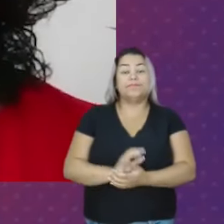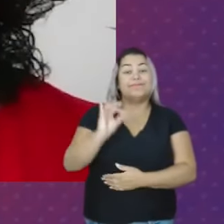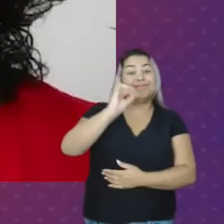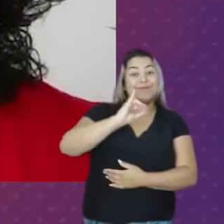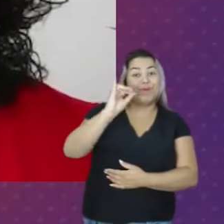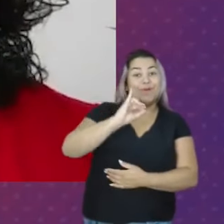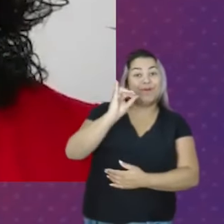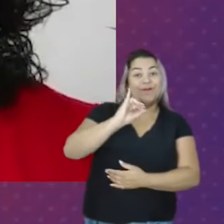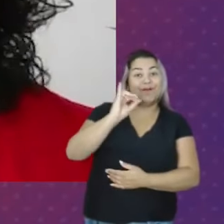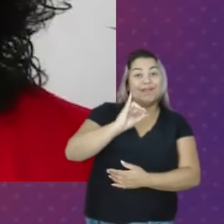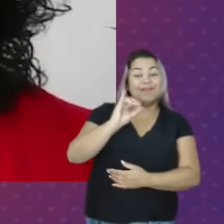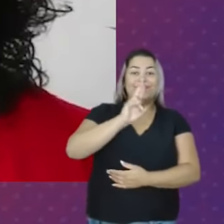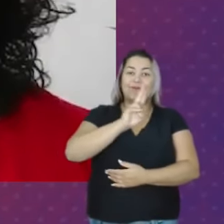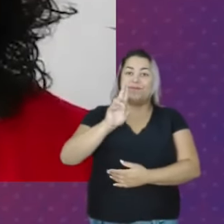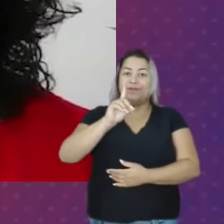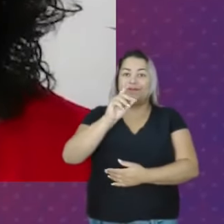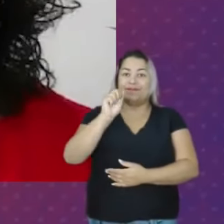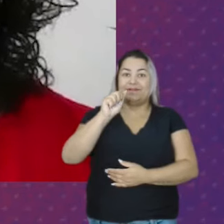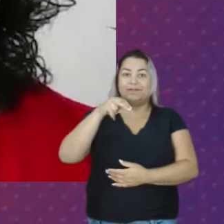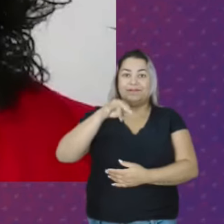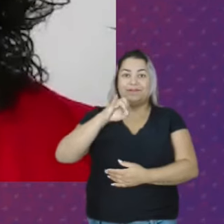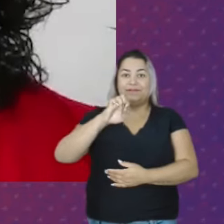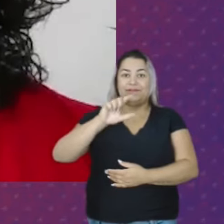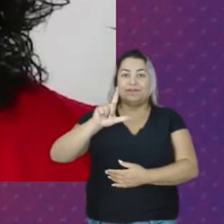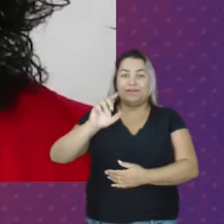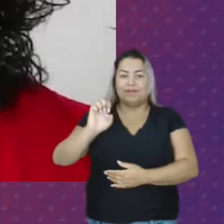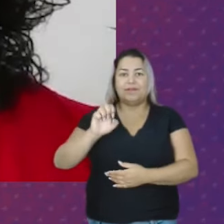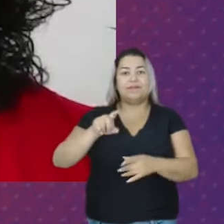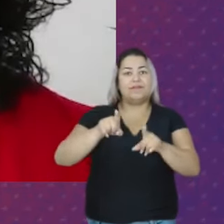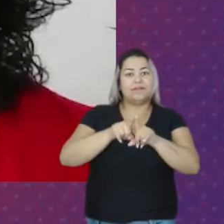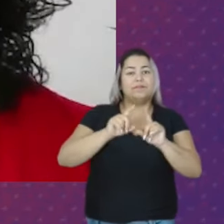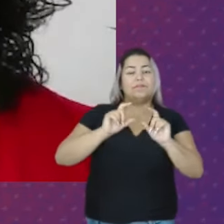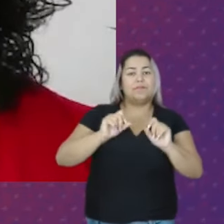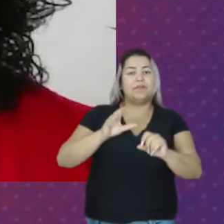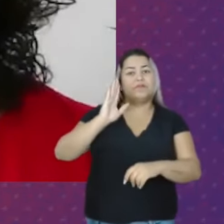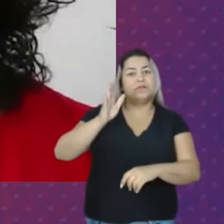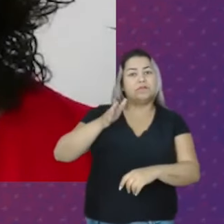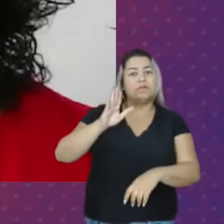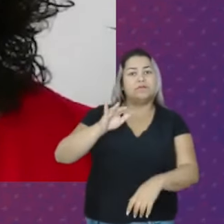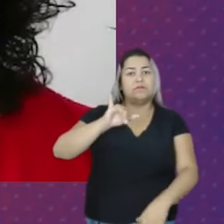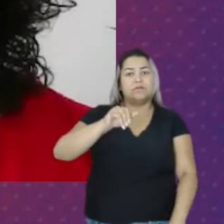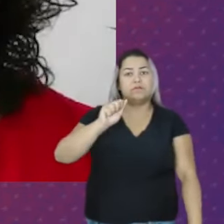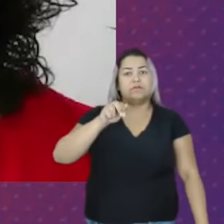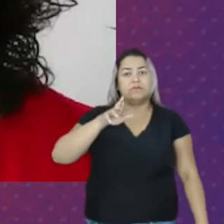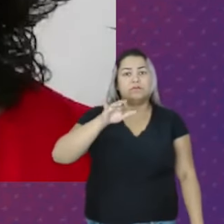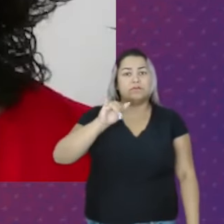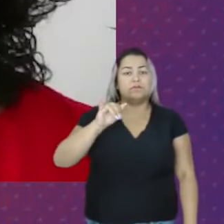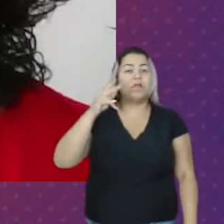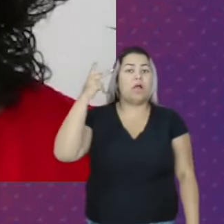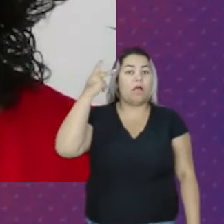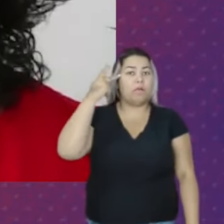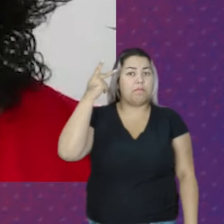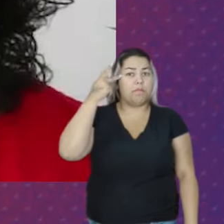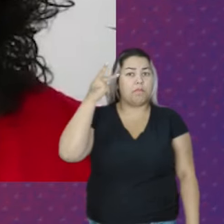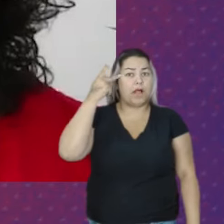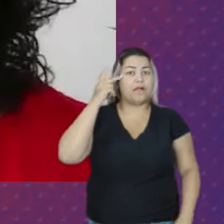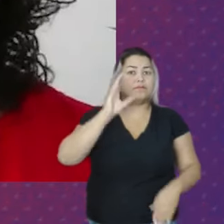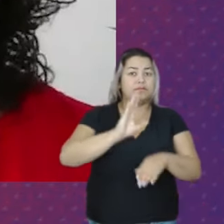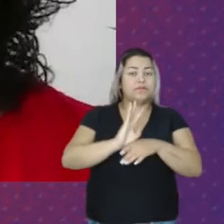Olá, meu nome é Daniele Rebelo, sou aqui de Jacareí, no estado de São Paulo. Fui